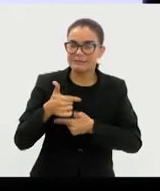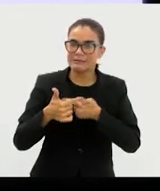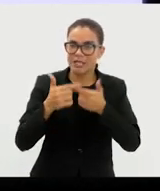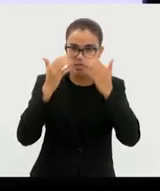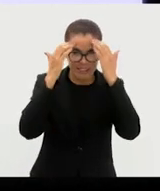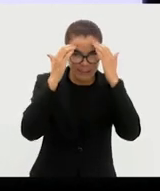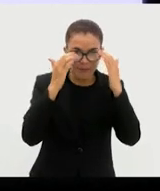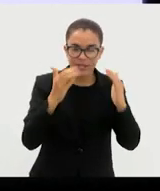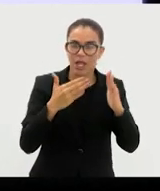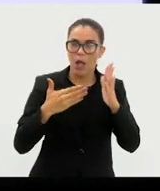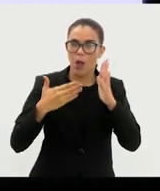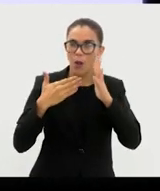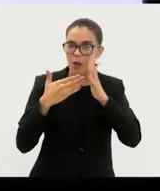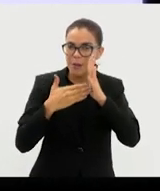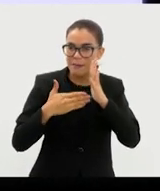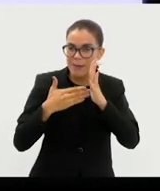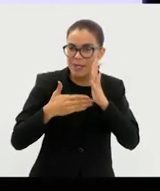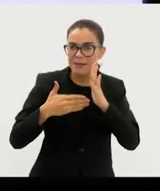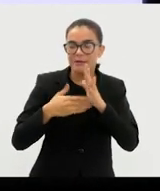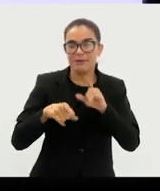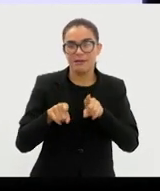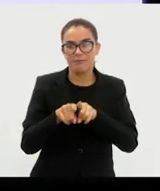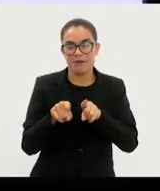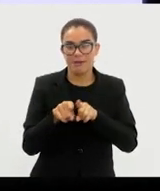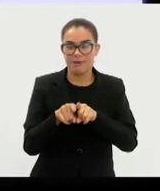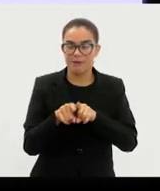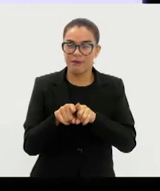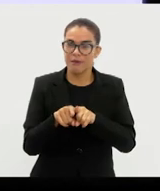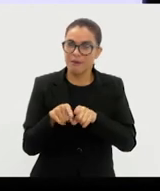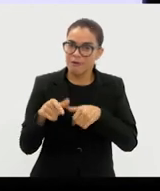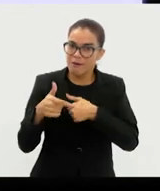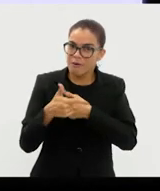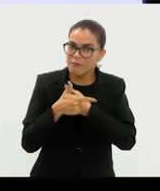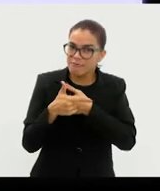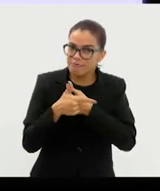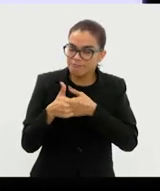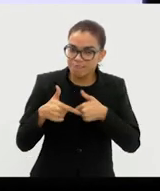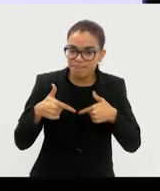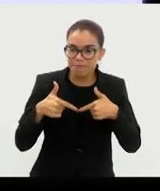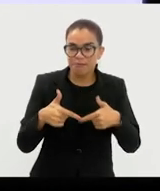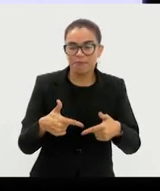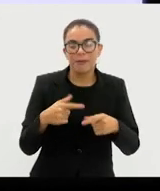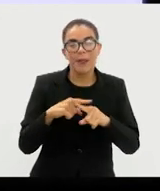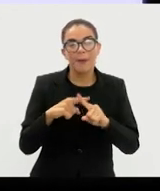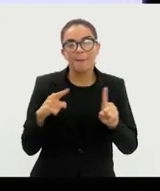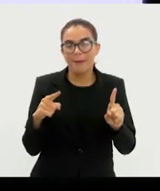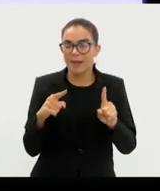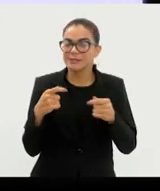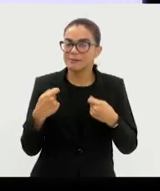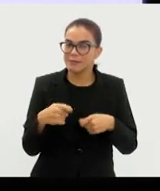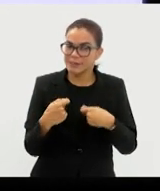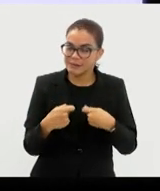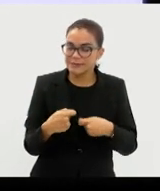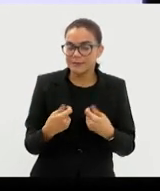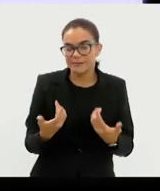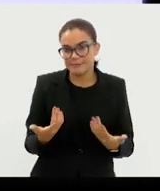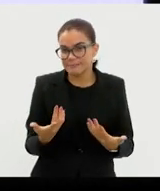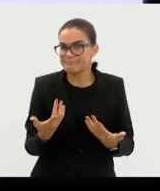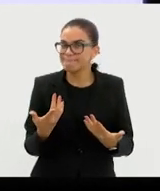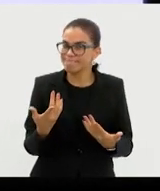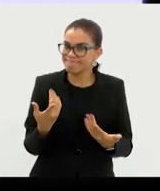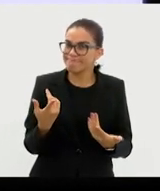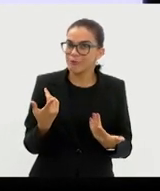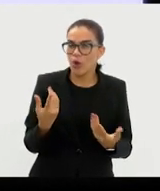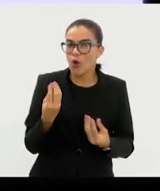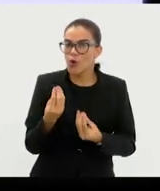obedecer os limites, as obrigações e cumprir o seu papel. Mas, assim, é preciso rever realmente o peso da dívida